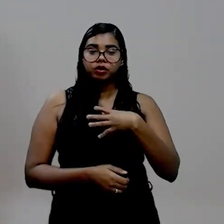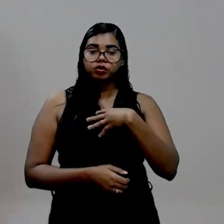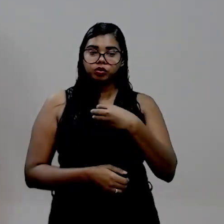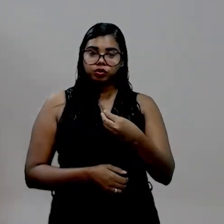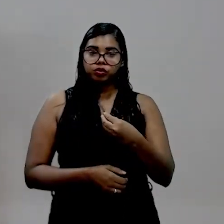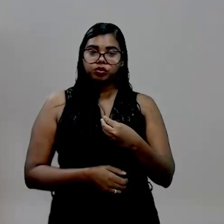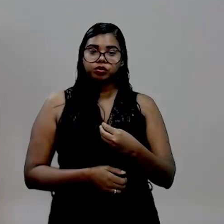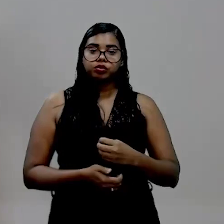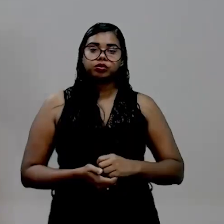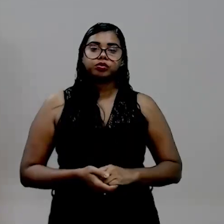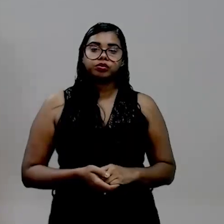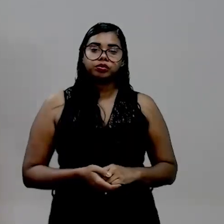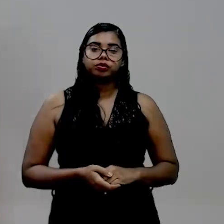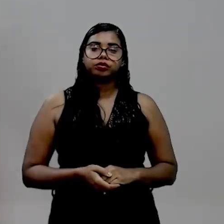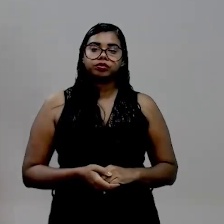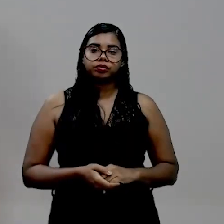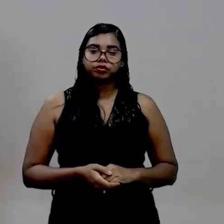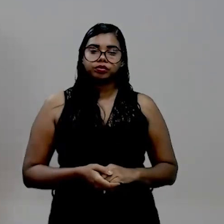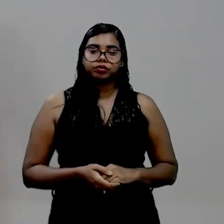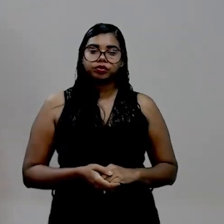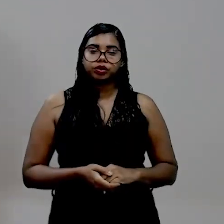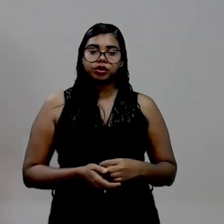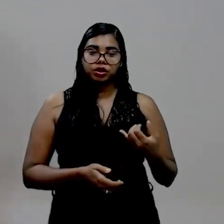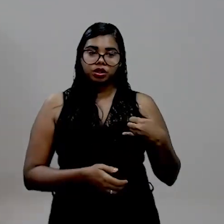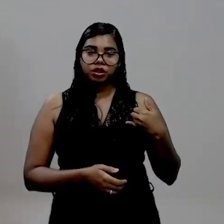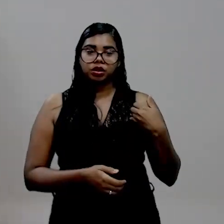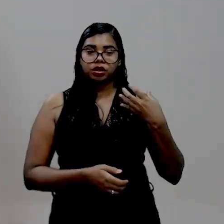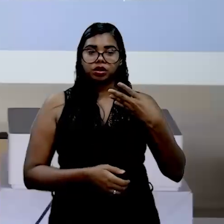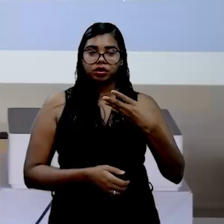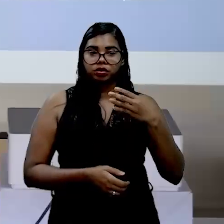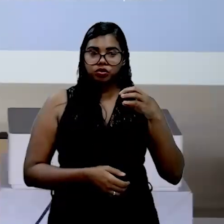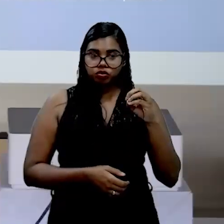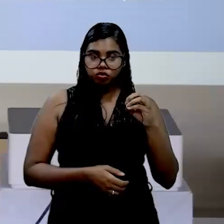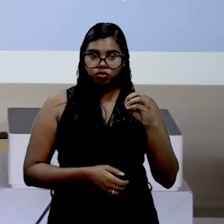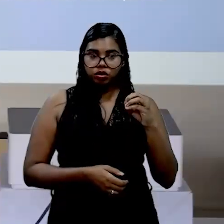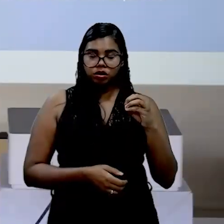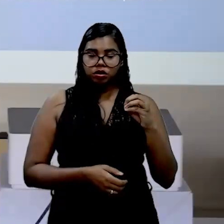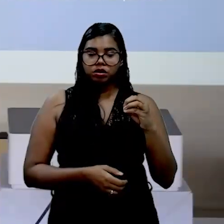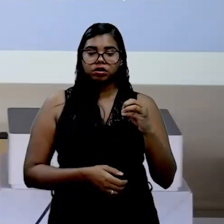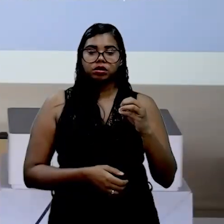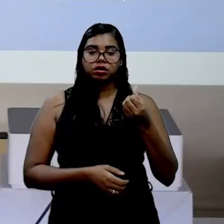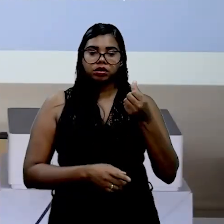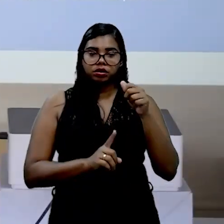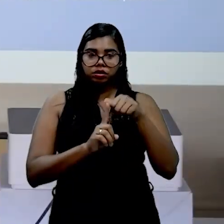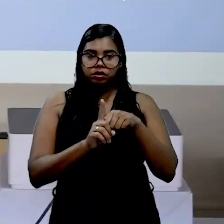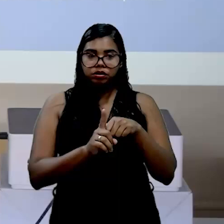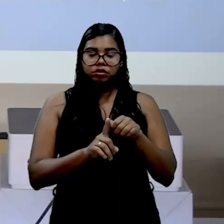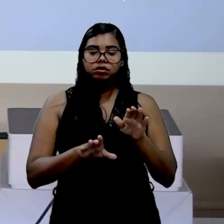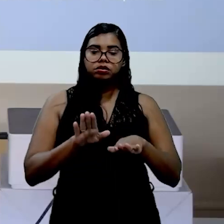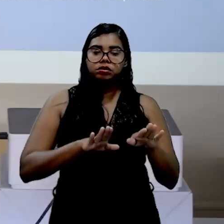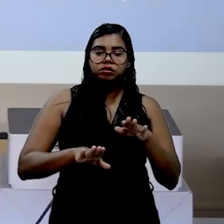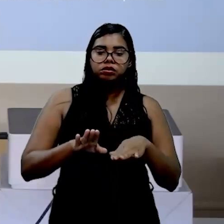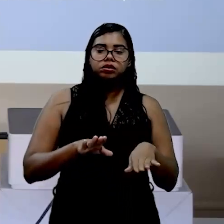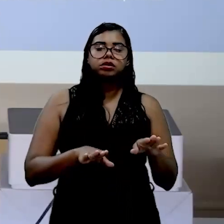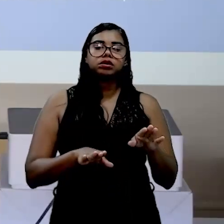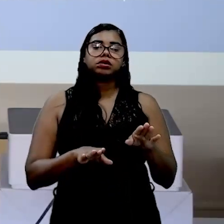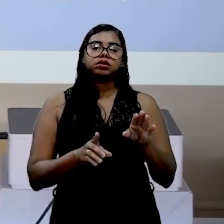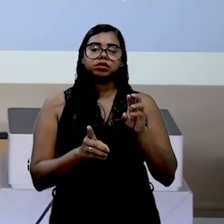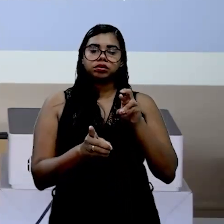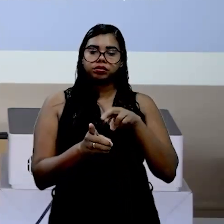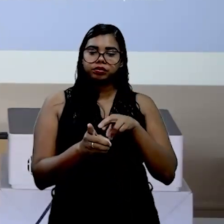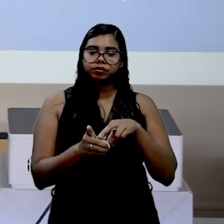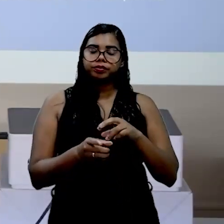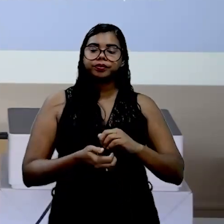vão para mim desde os 40 anos, de 6 em 6 meses. 6 em 6 meses. Porque se a